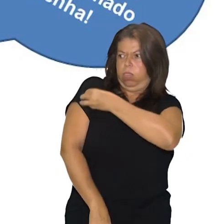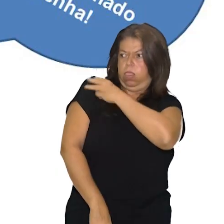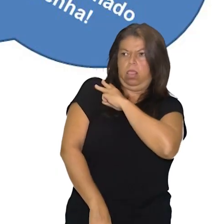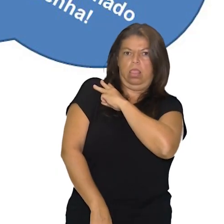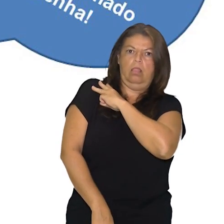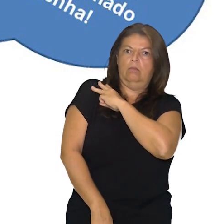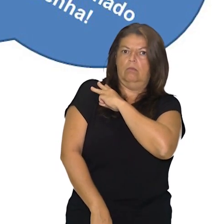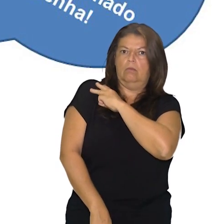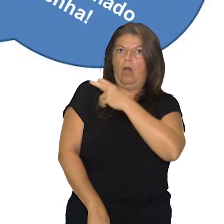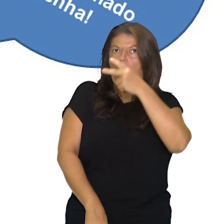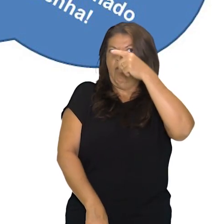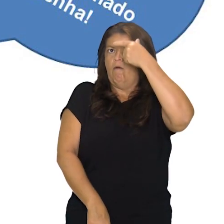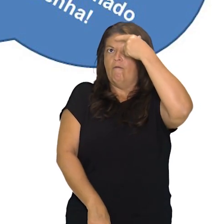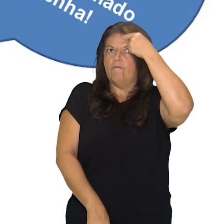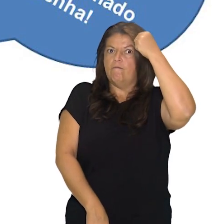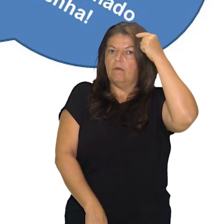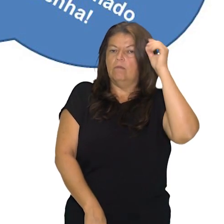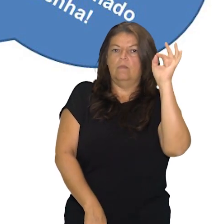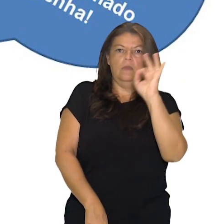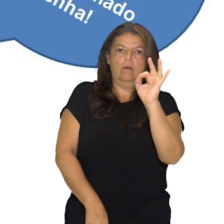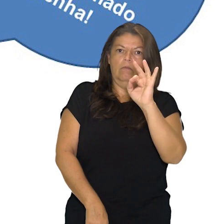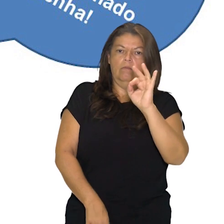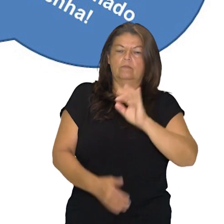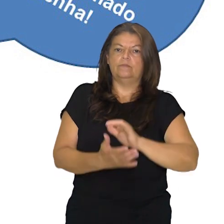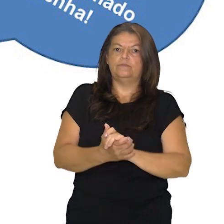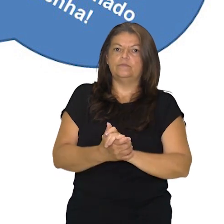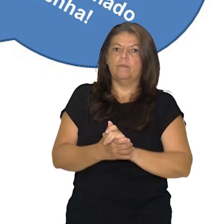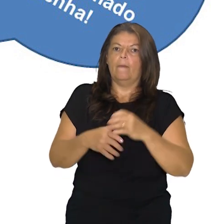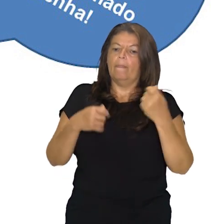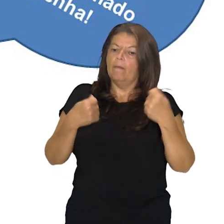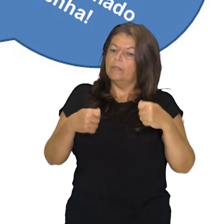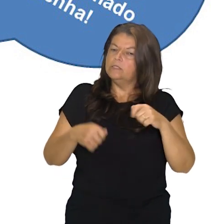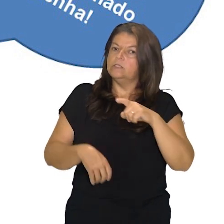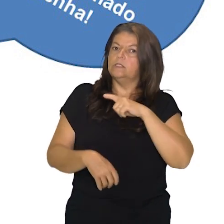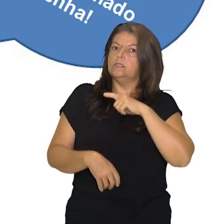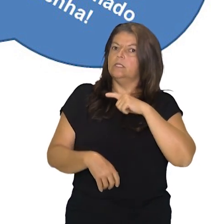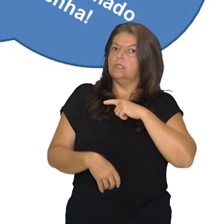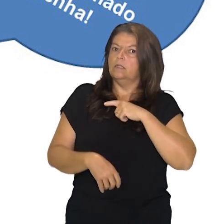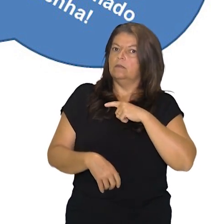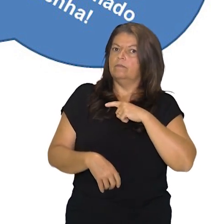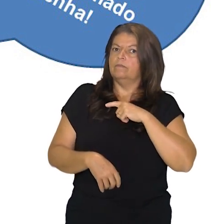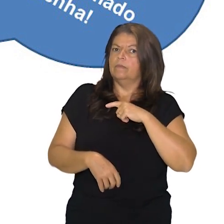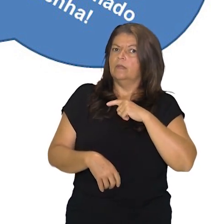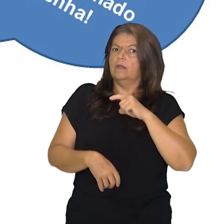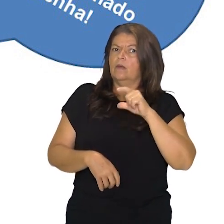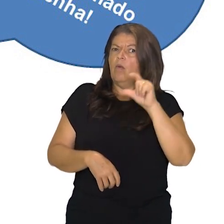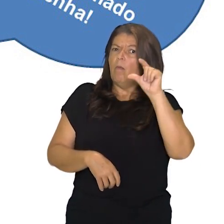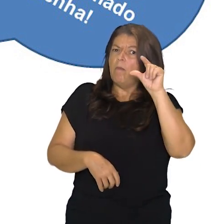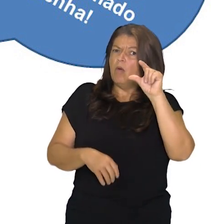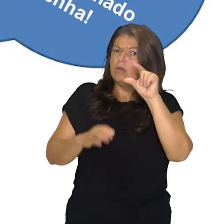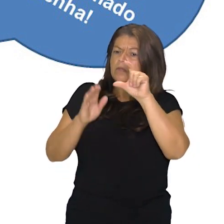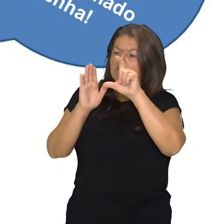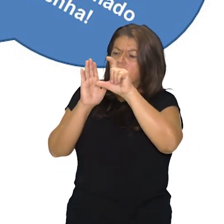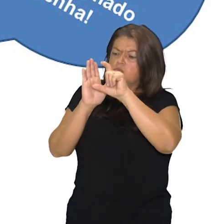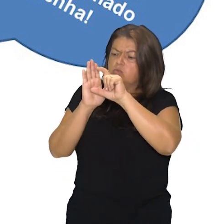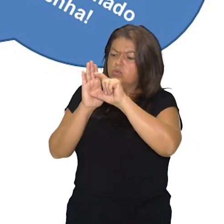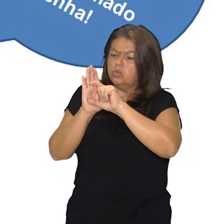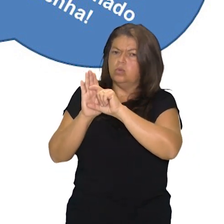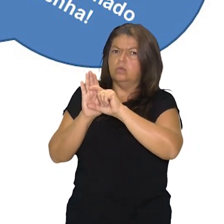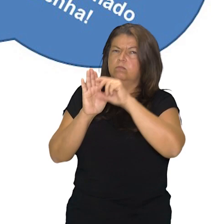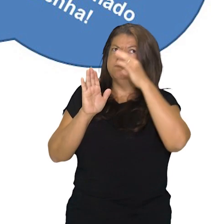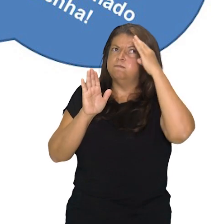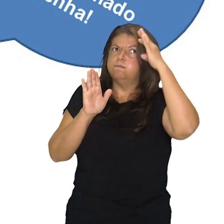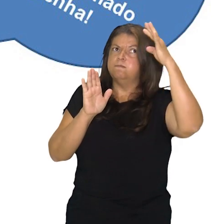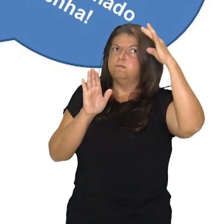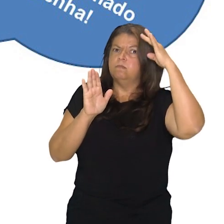Então, para fazer esse tipo de resenha, o autor deve ter um mínimo de reflexão crítica sobre o assunto resenhado. Então, o